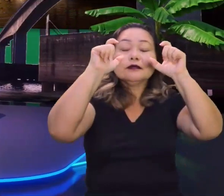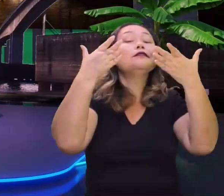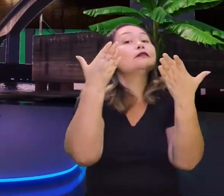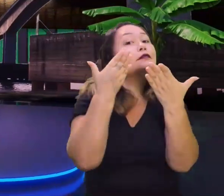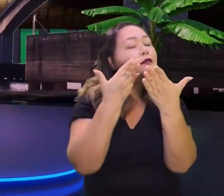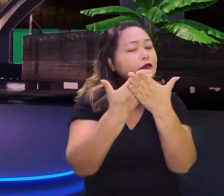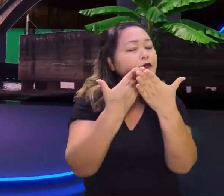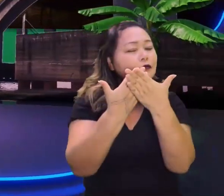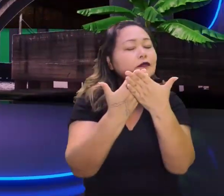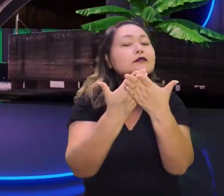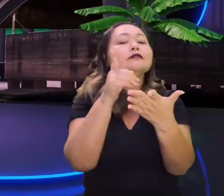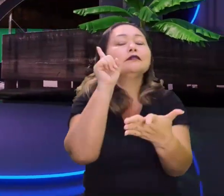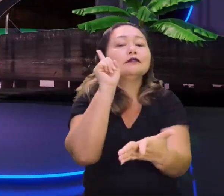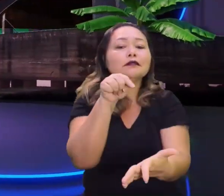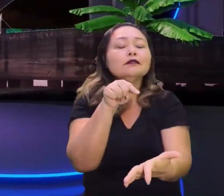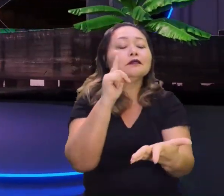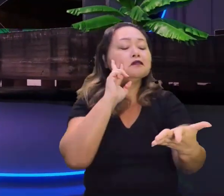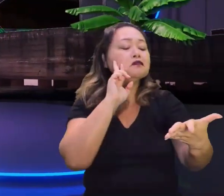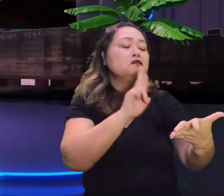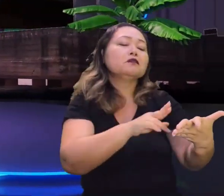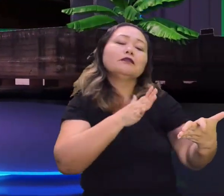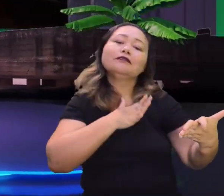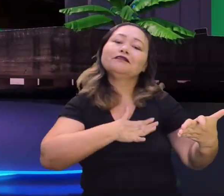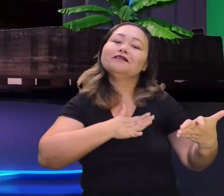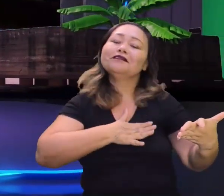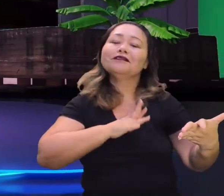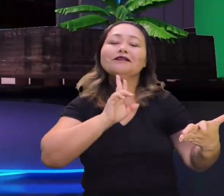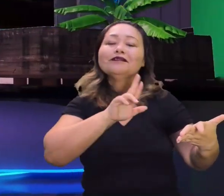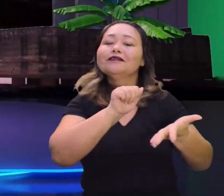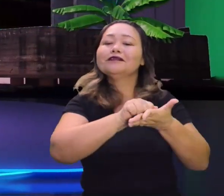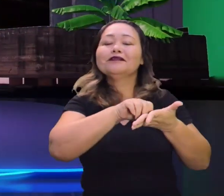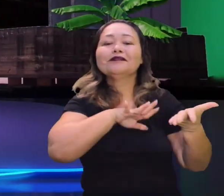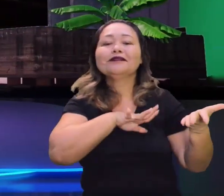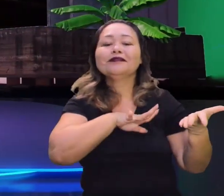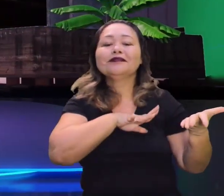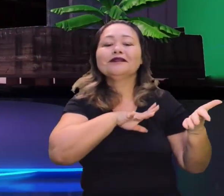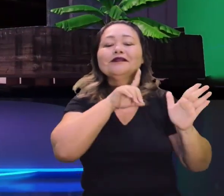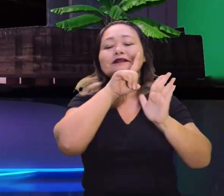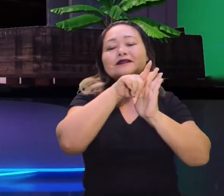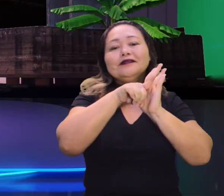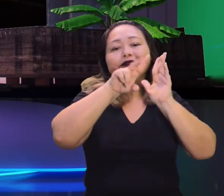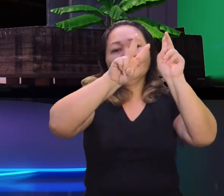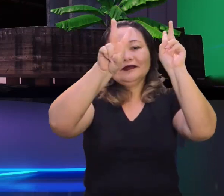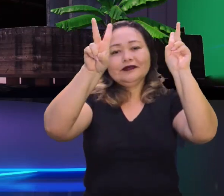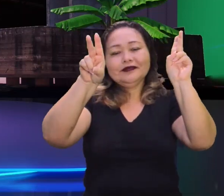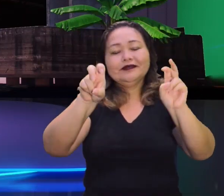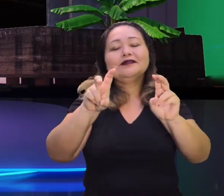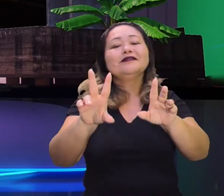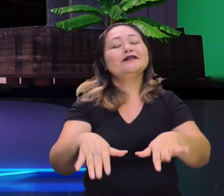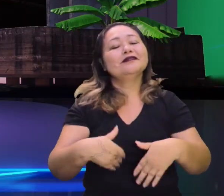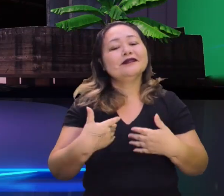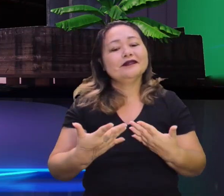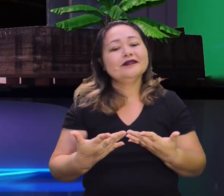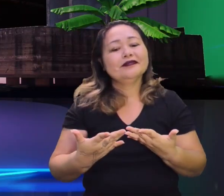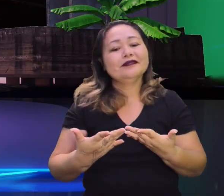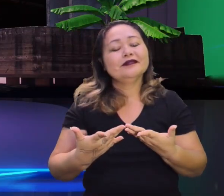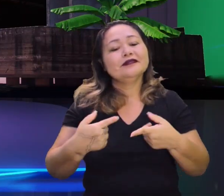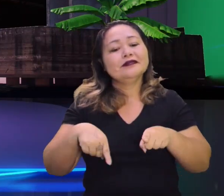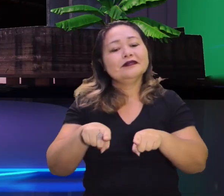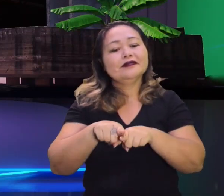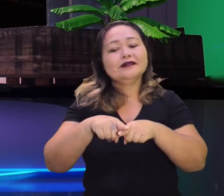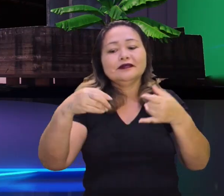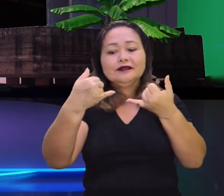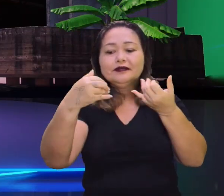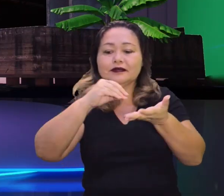aula, eu tenho certeza que ele tirou de letra essa atividade aí sobre estrada de ferro, Madeira-Mamoré